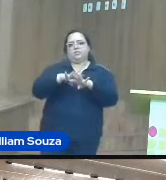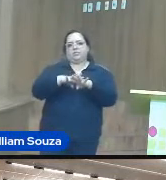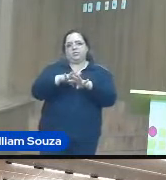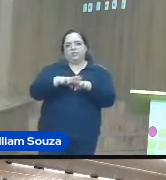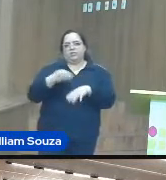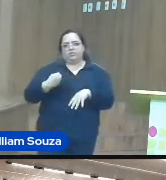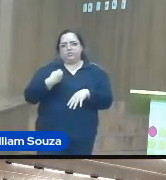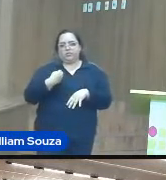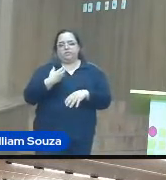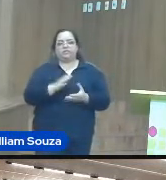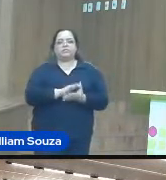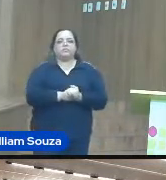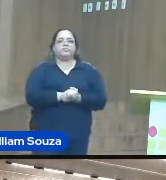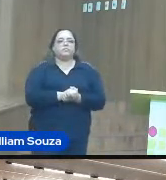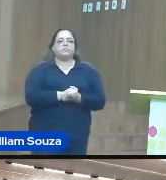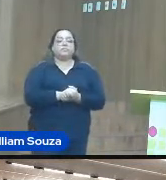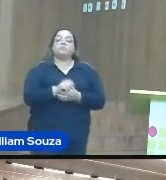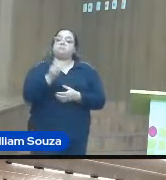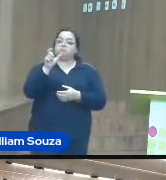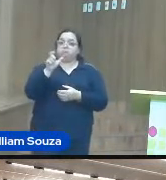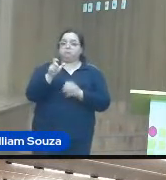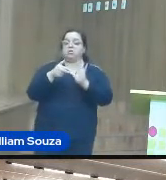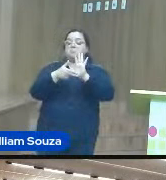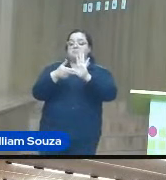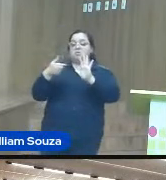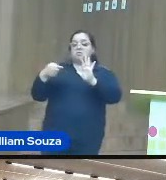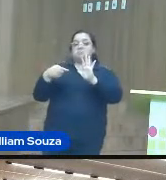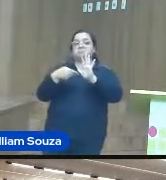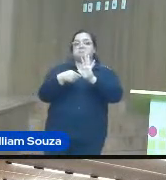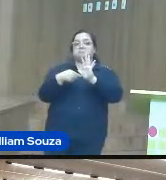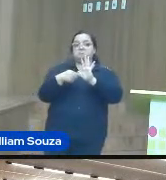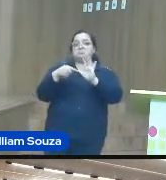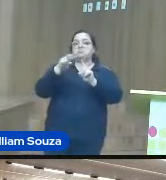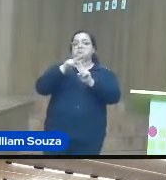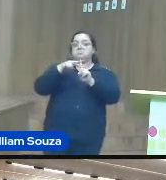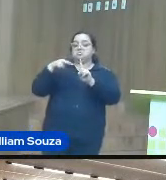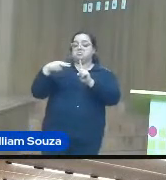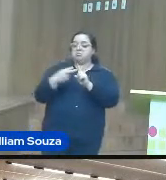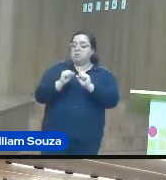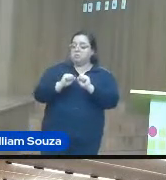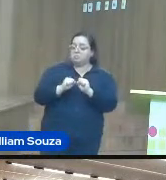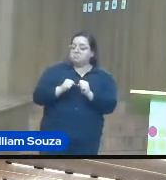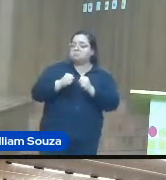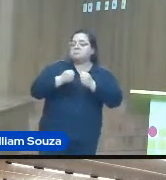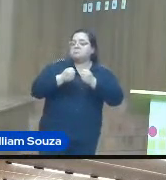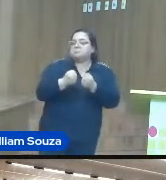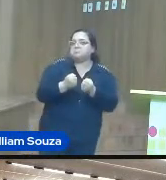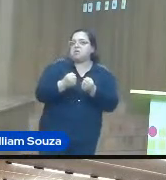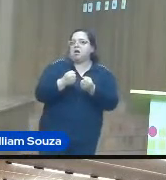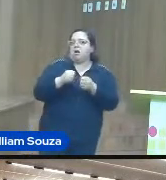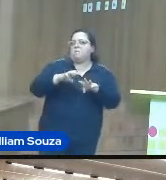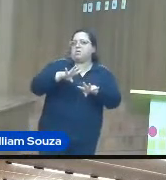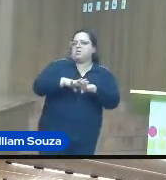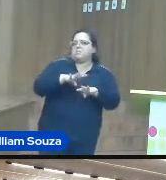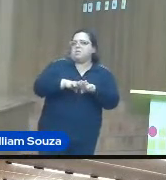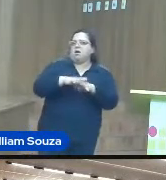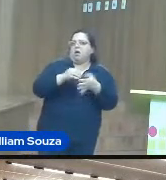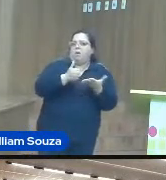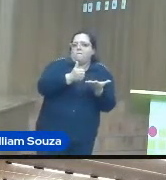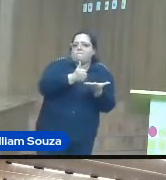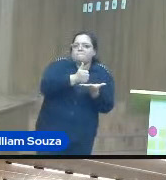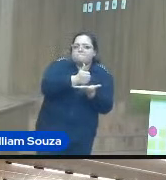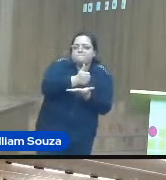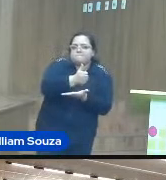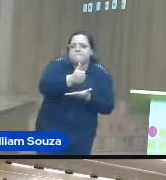uma perspectiva positivista forte. A matemática como base de todos os conhecimentos humanos, né, isso